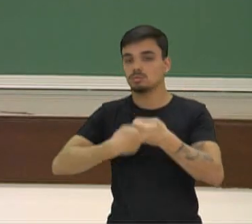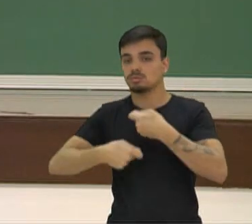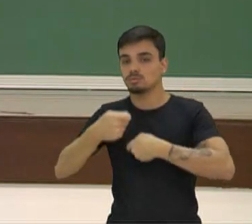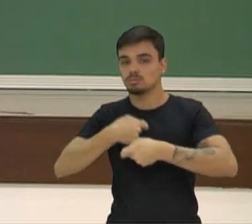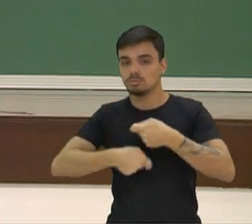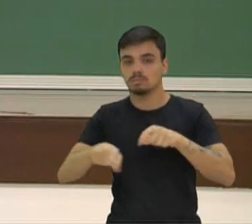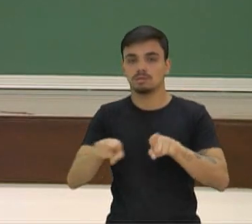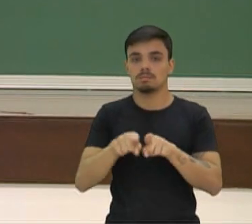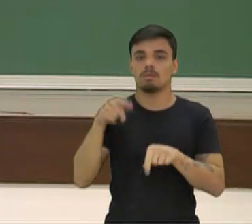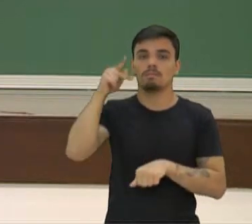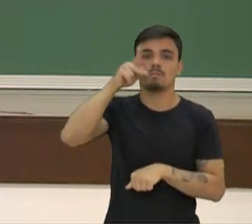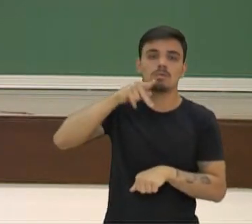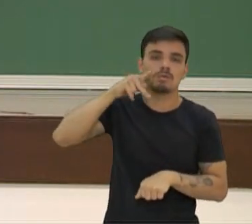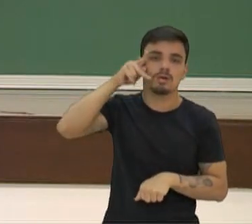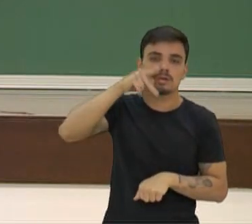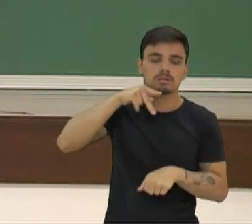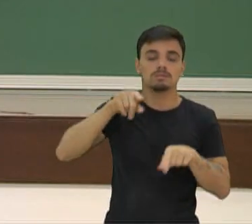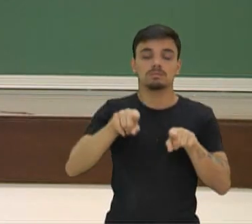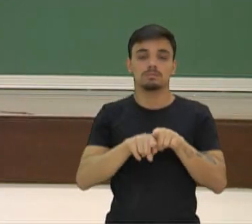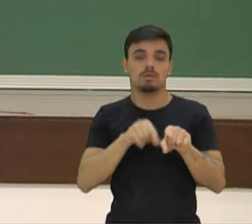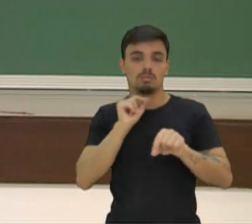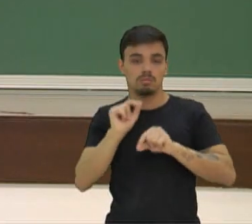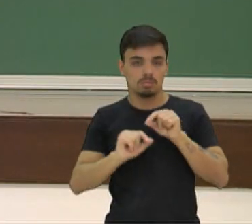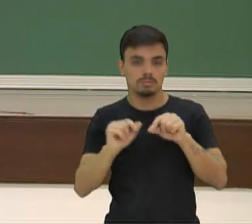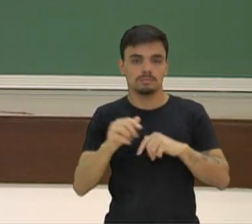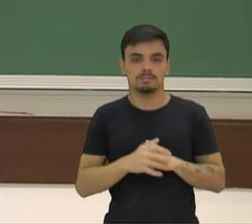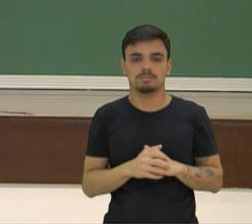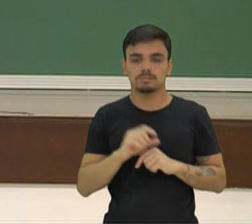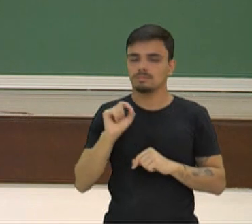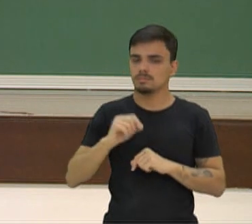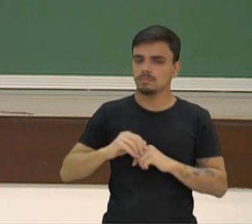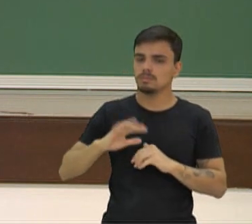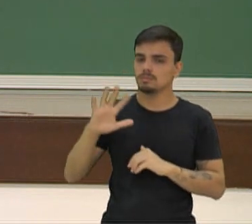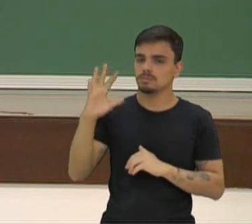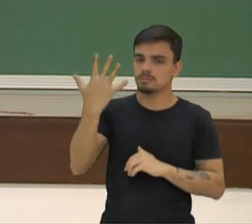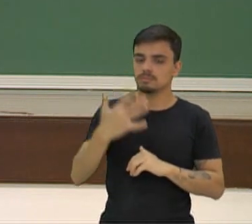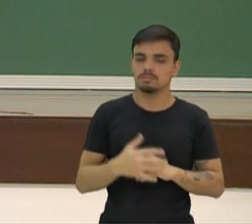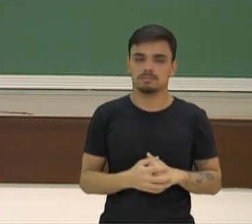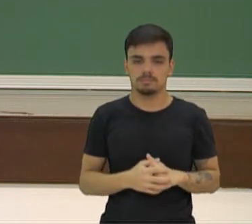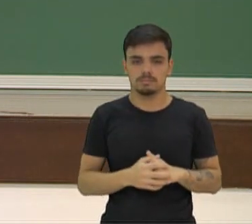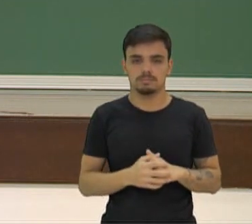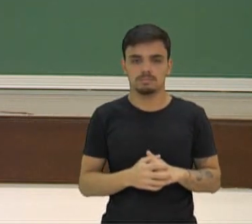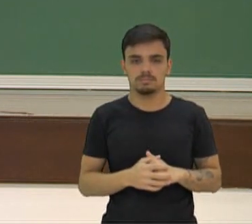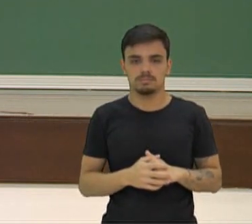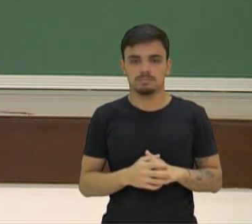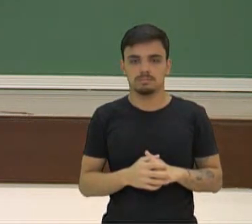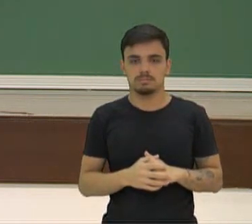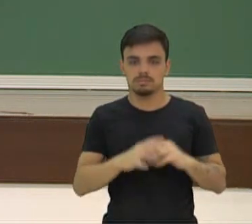econômicos, políticos. E o que vai acontecer? Tudo isso